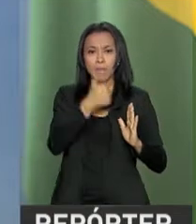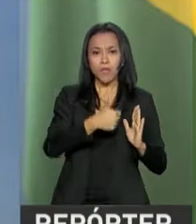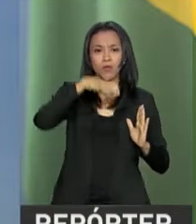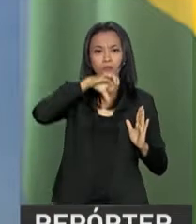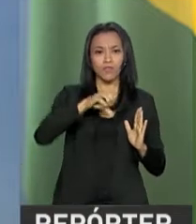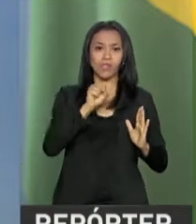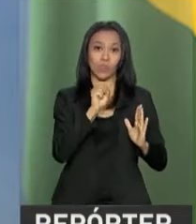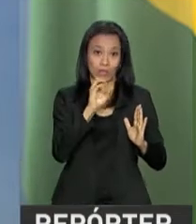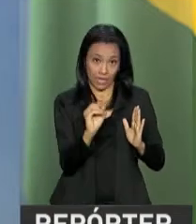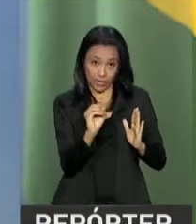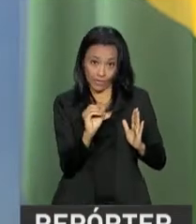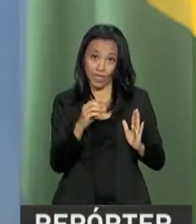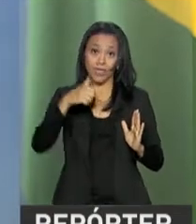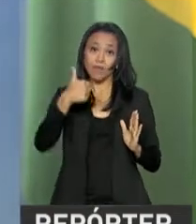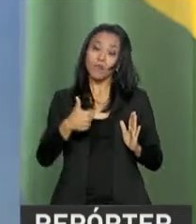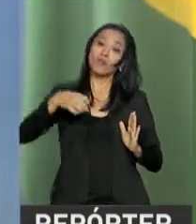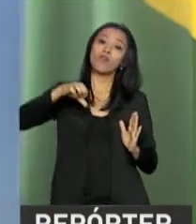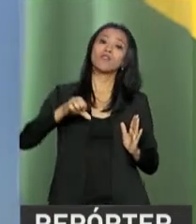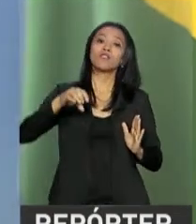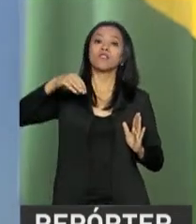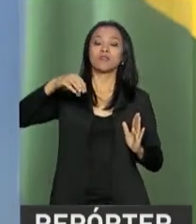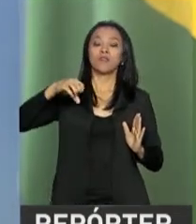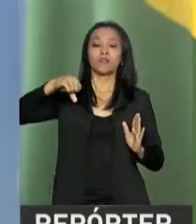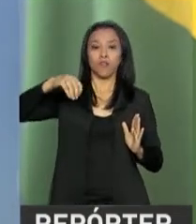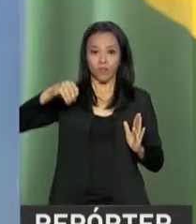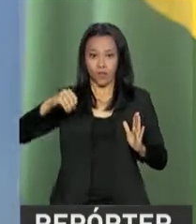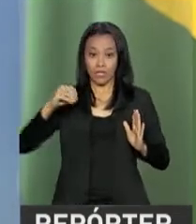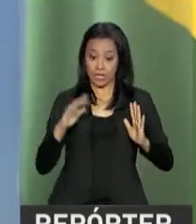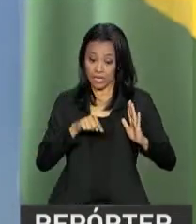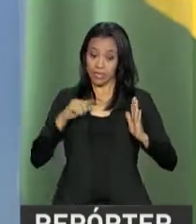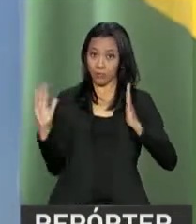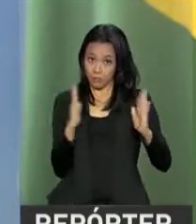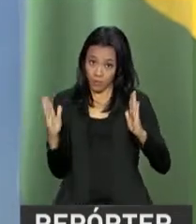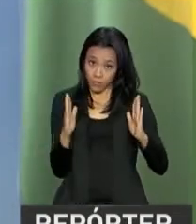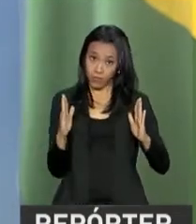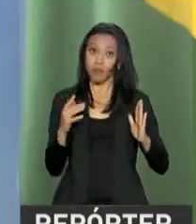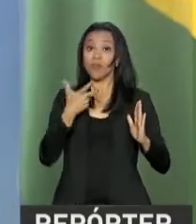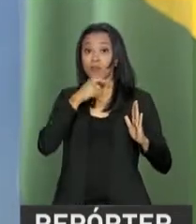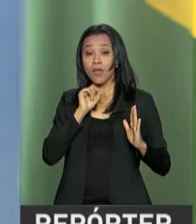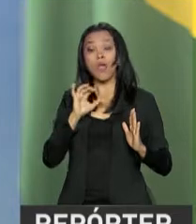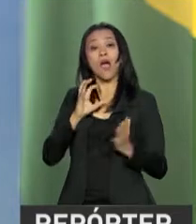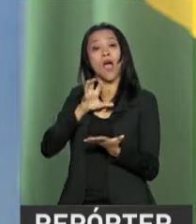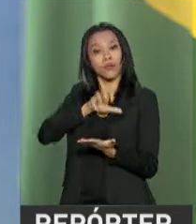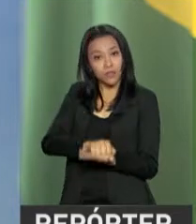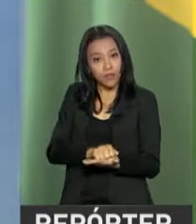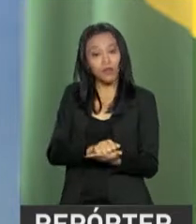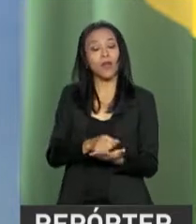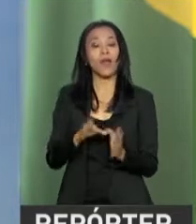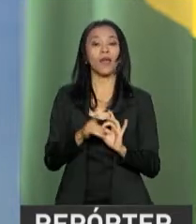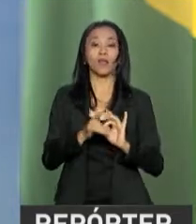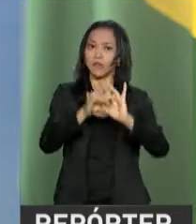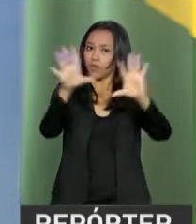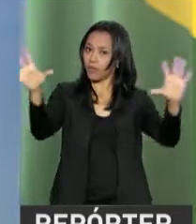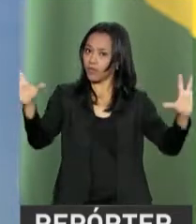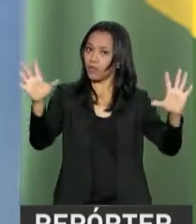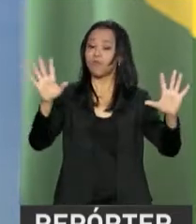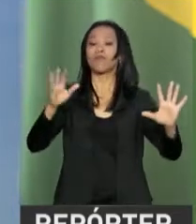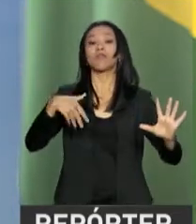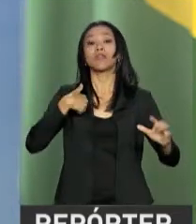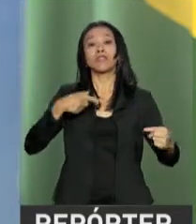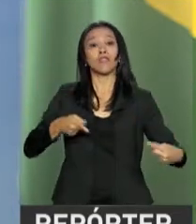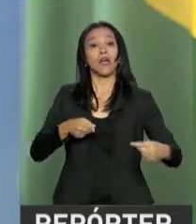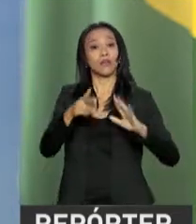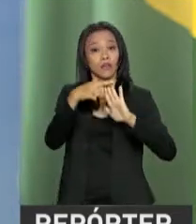1980 e 1990 a adesão é opcional e será feita por lotes de acordo com a idade do